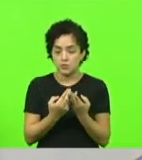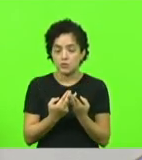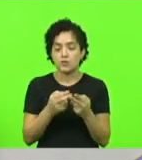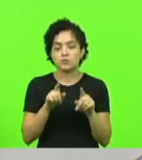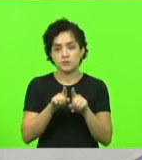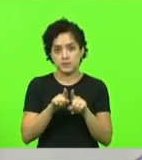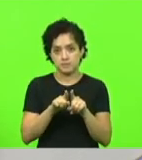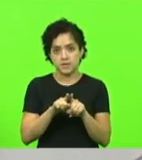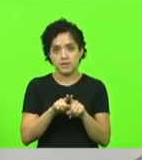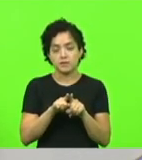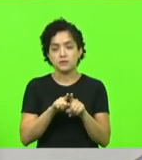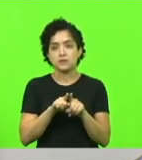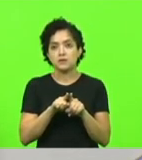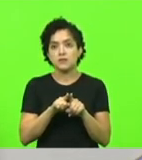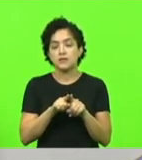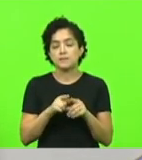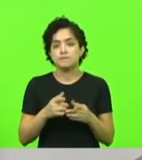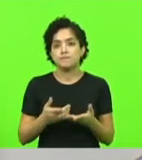tivemos, então,